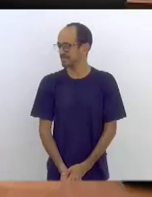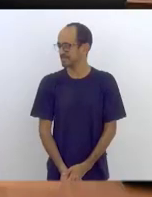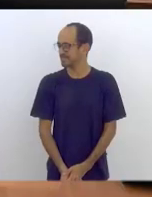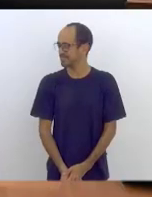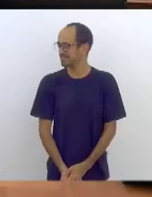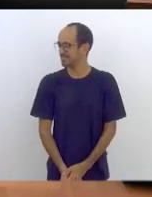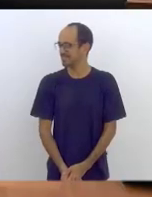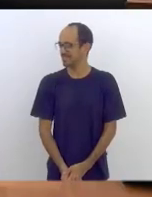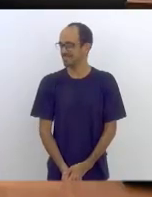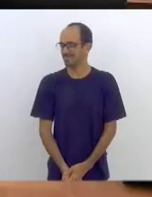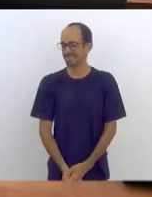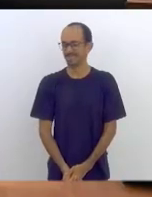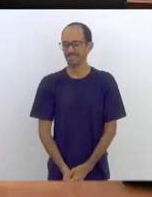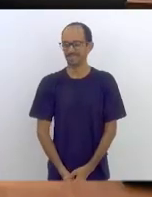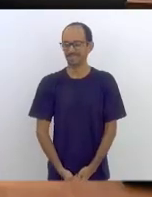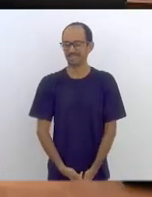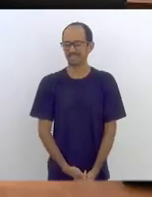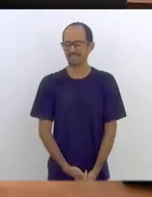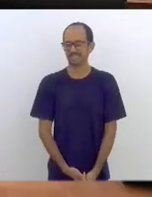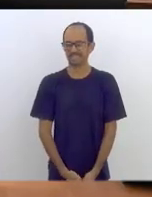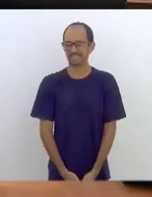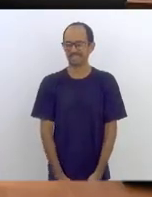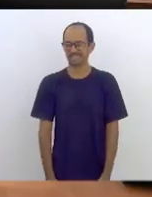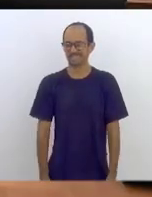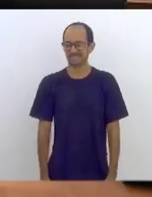Tem muita mulher para falar.